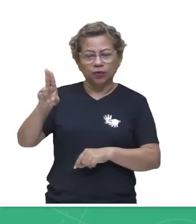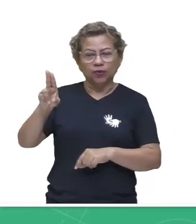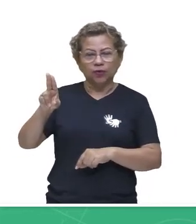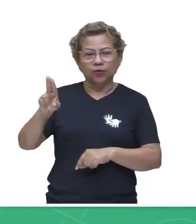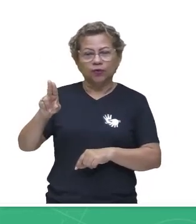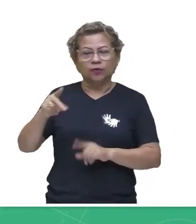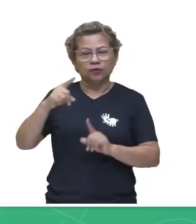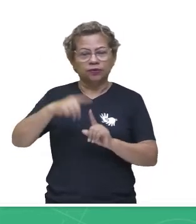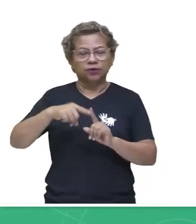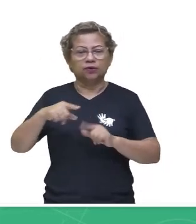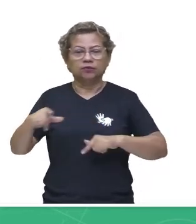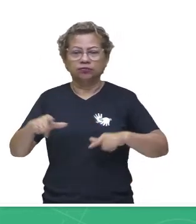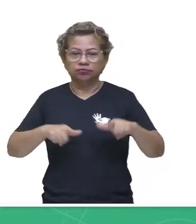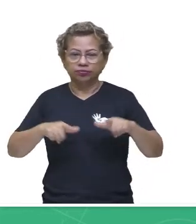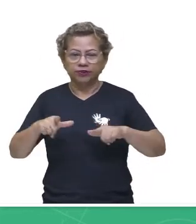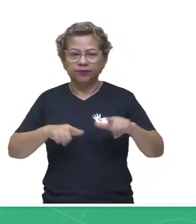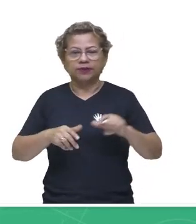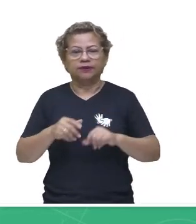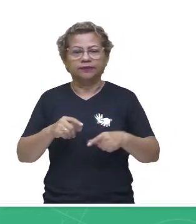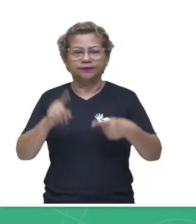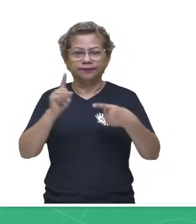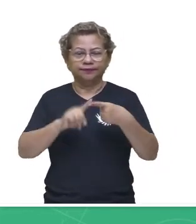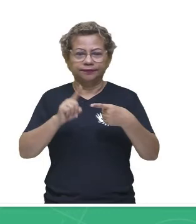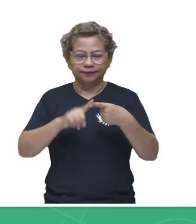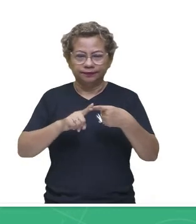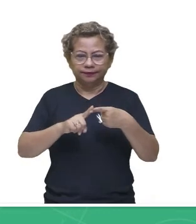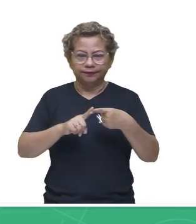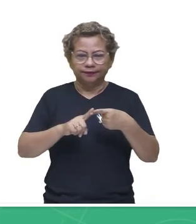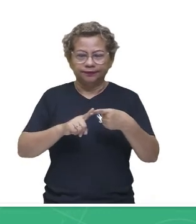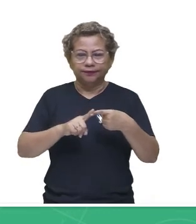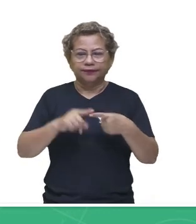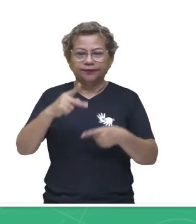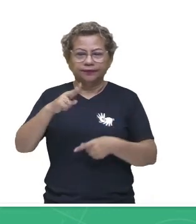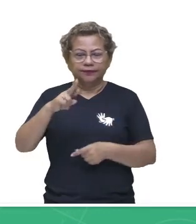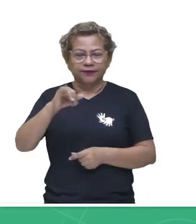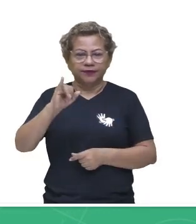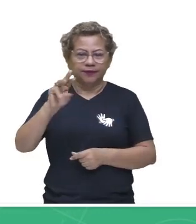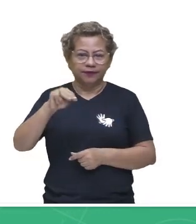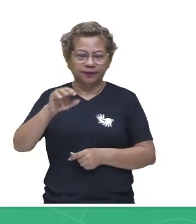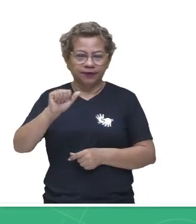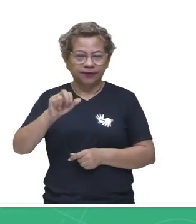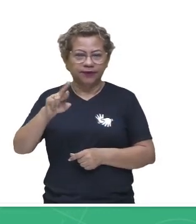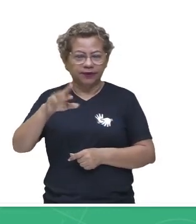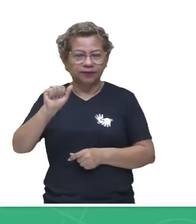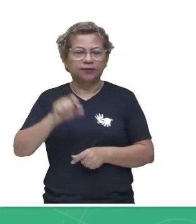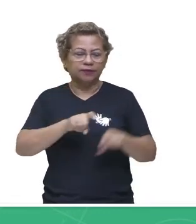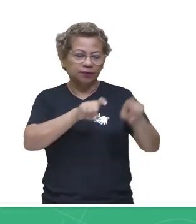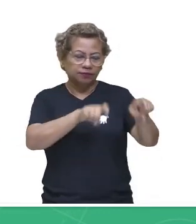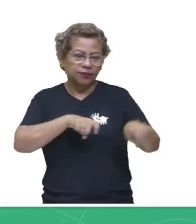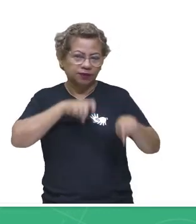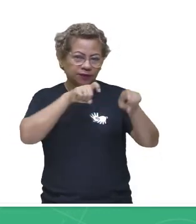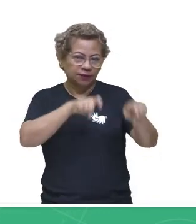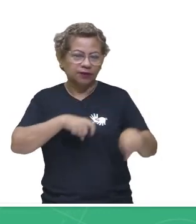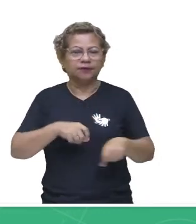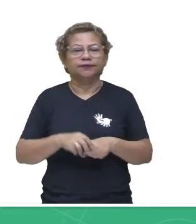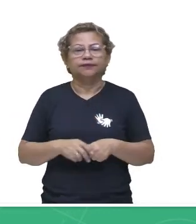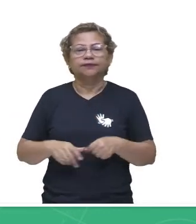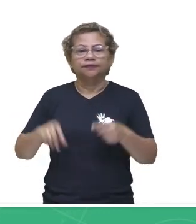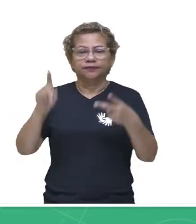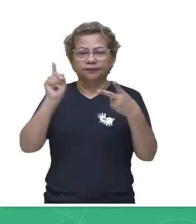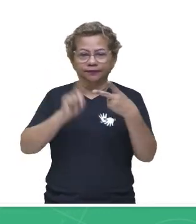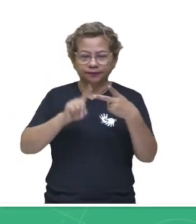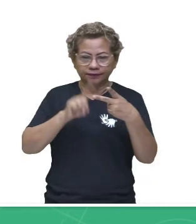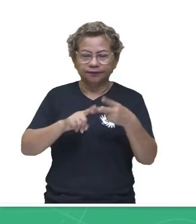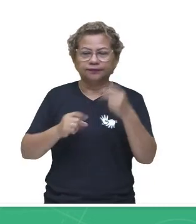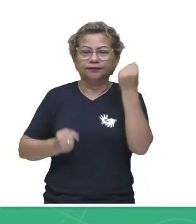economia em 3 campos distintos. Setor primário, que são as extrações de matérias-primas, a agricultura. O setor secundário, que é a